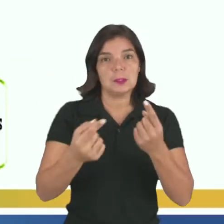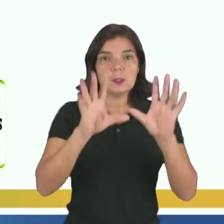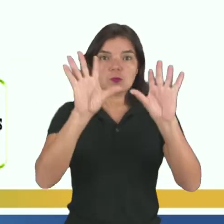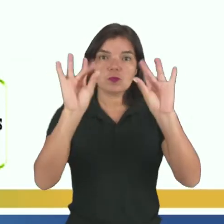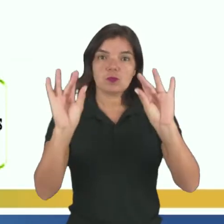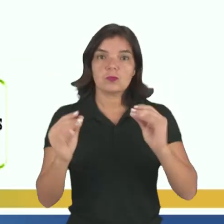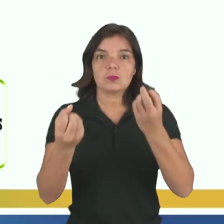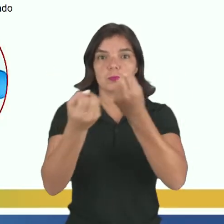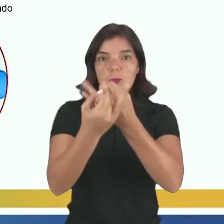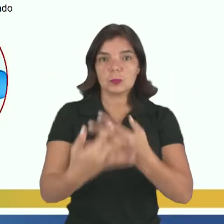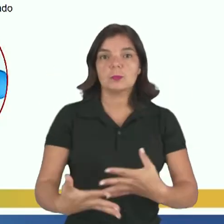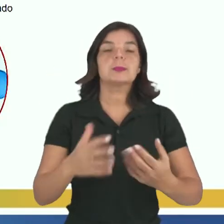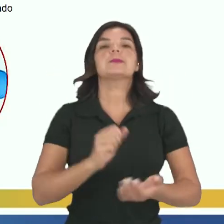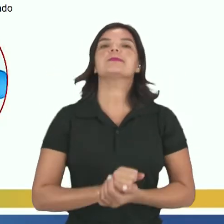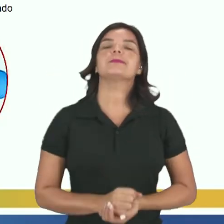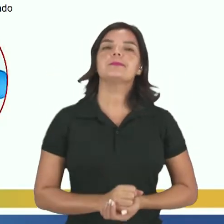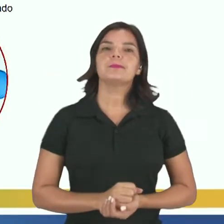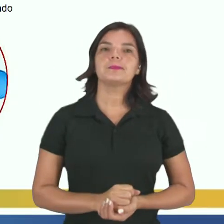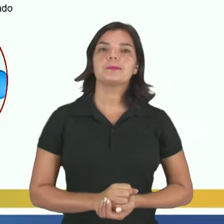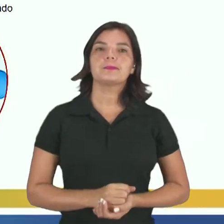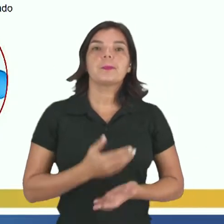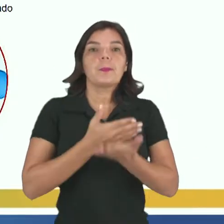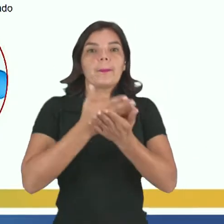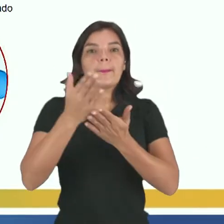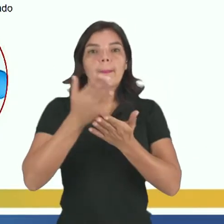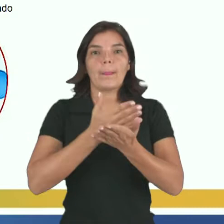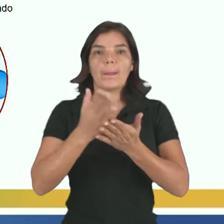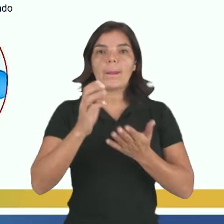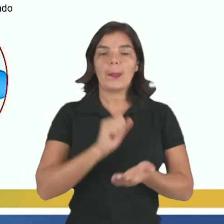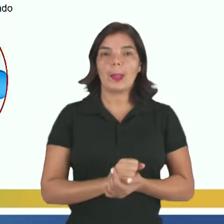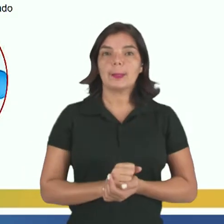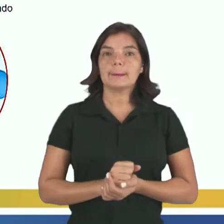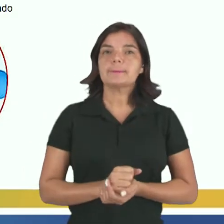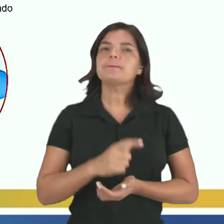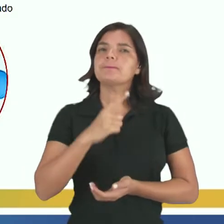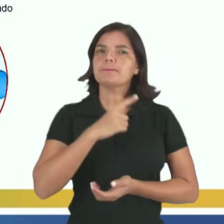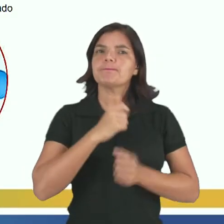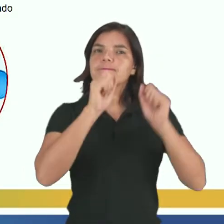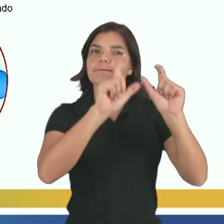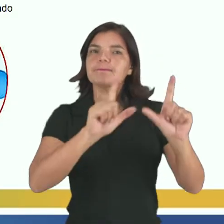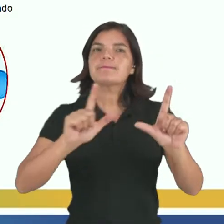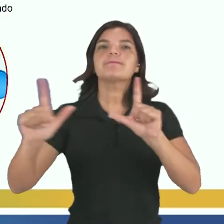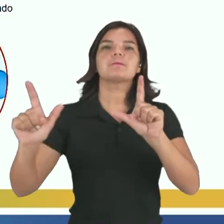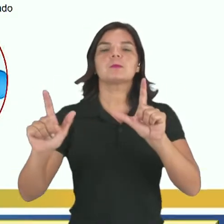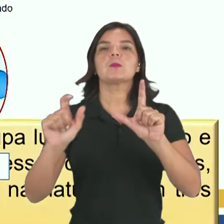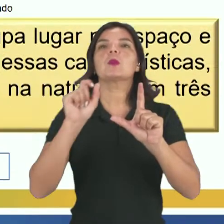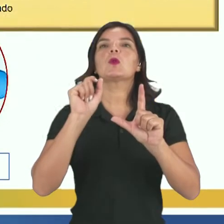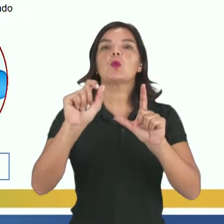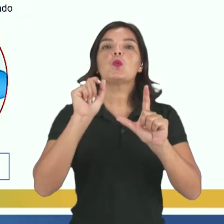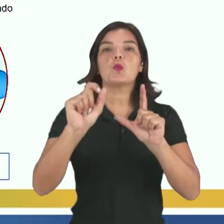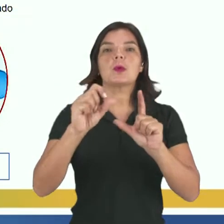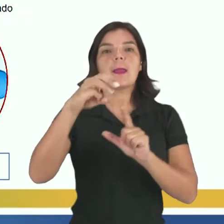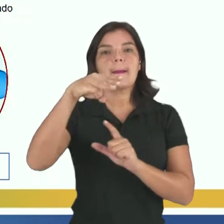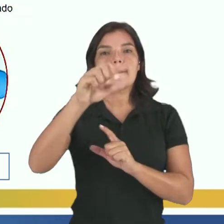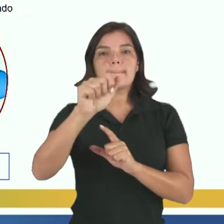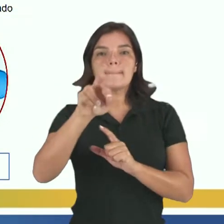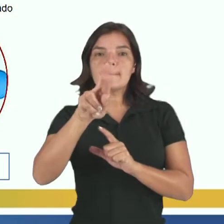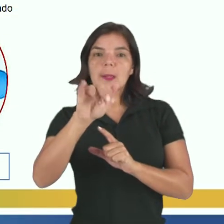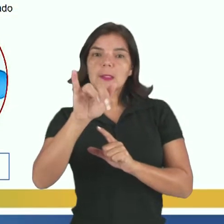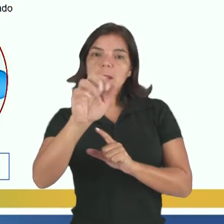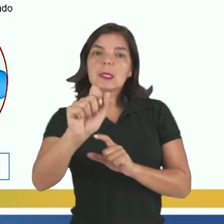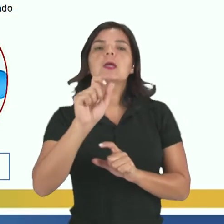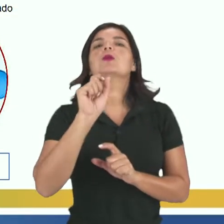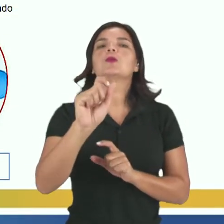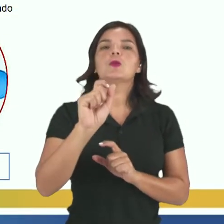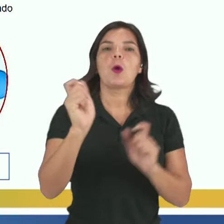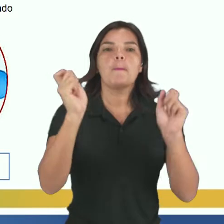detalhes que eu acabei de falar. Então, para começar, a gente tem aí nesse slide o que é matéria. E a matéria,